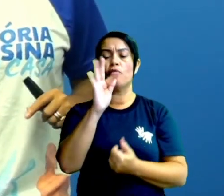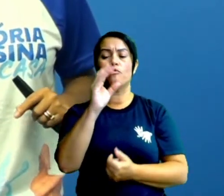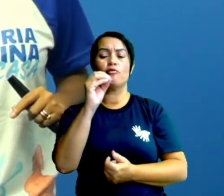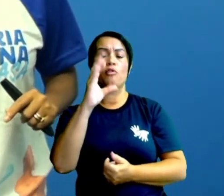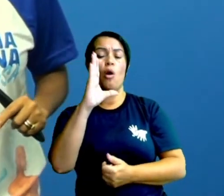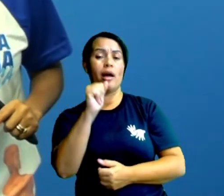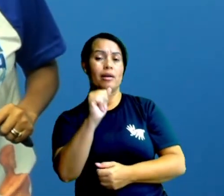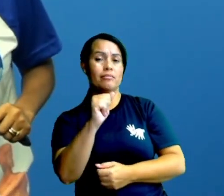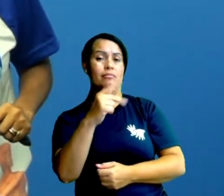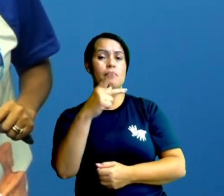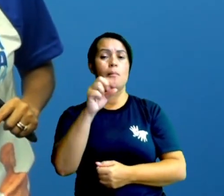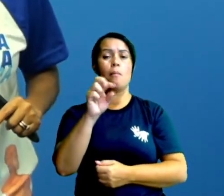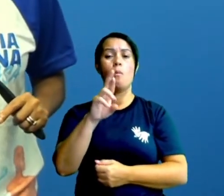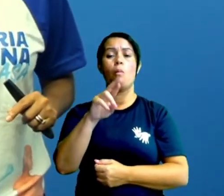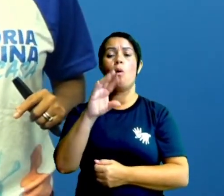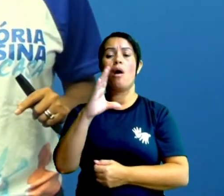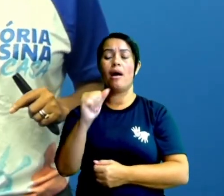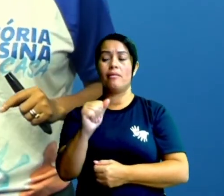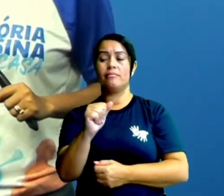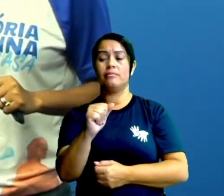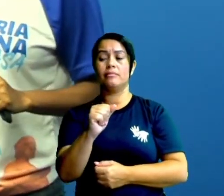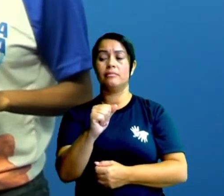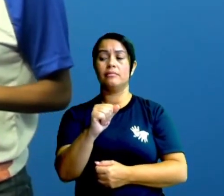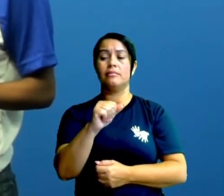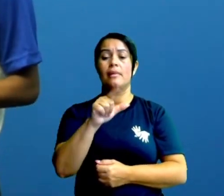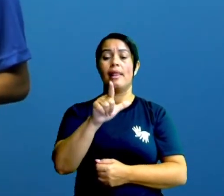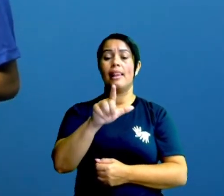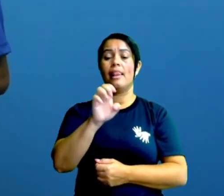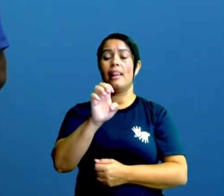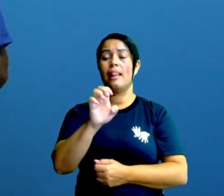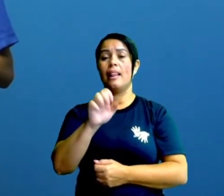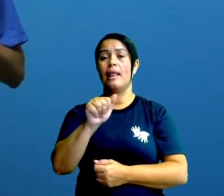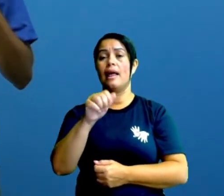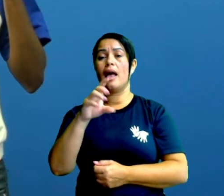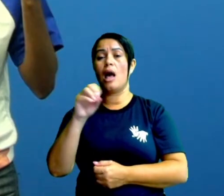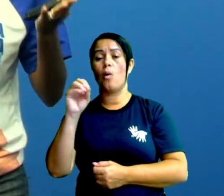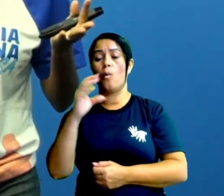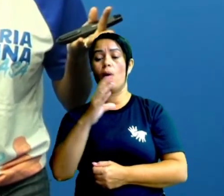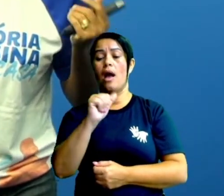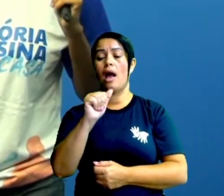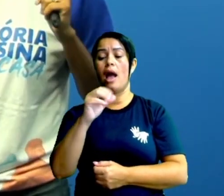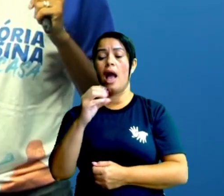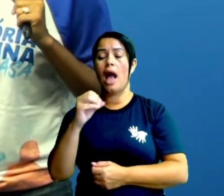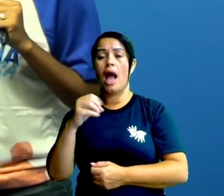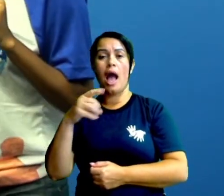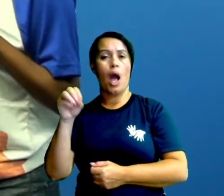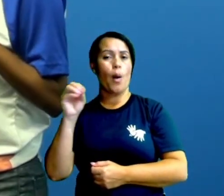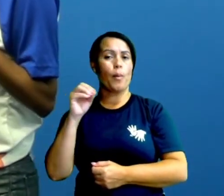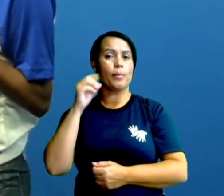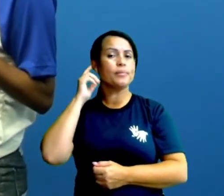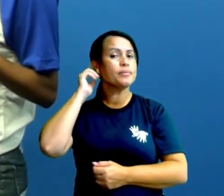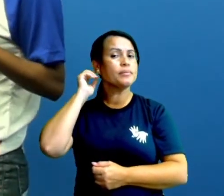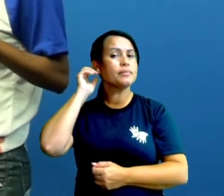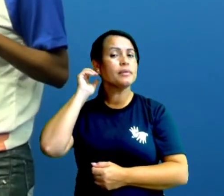foca e porca leão e cão